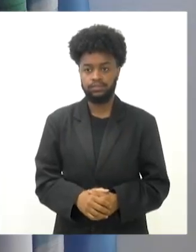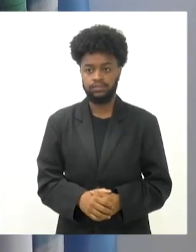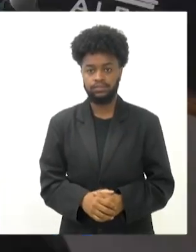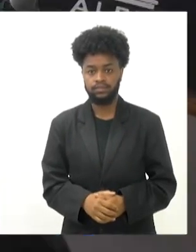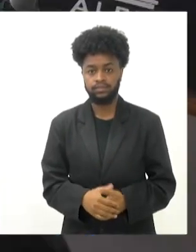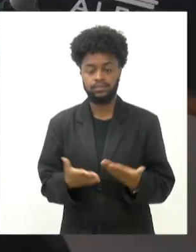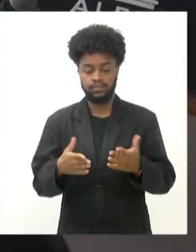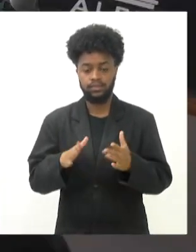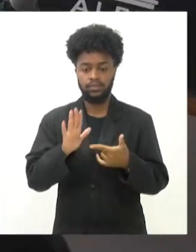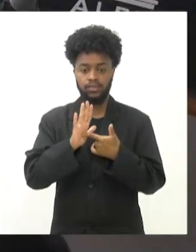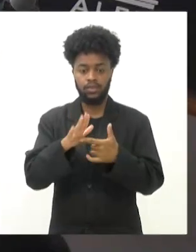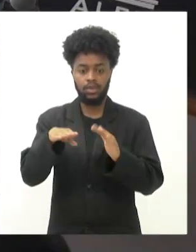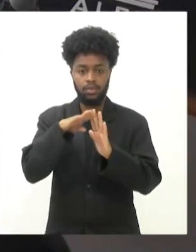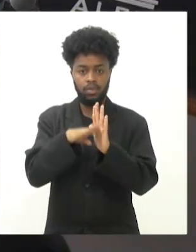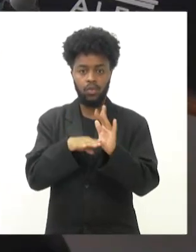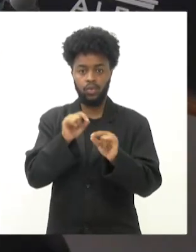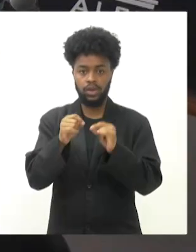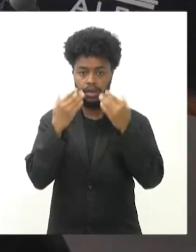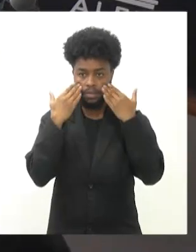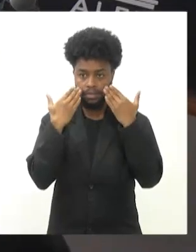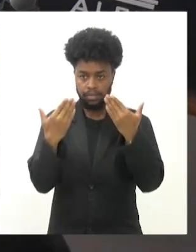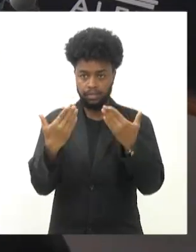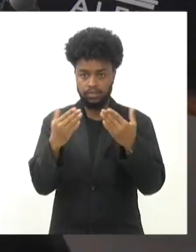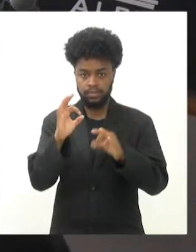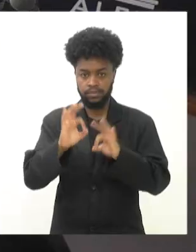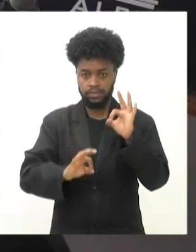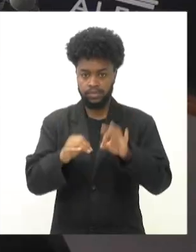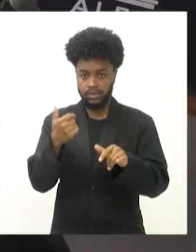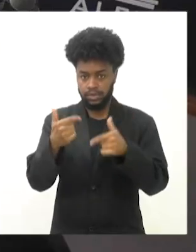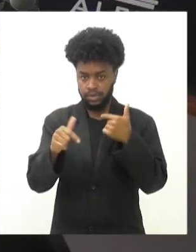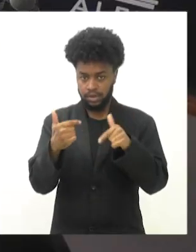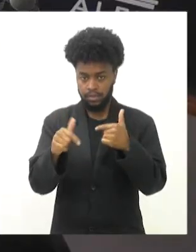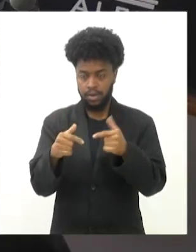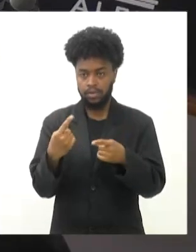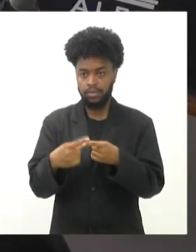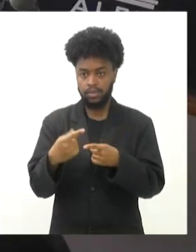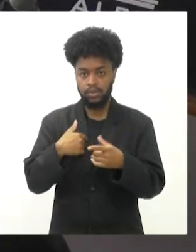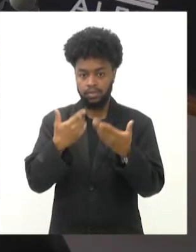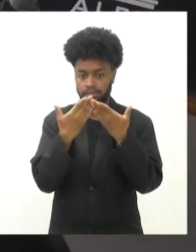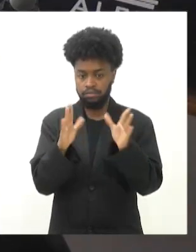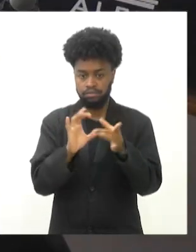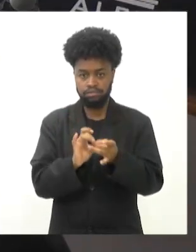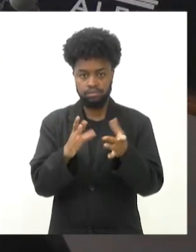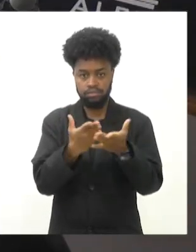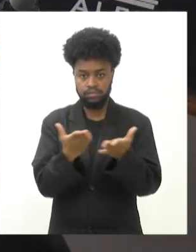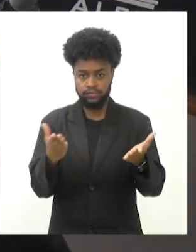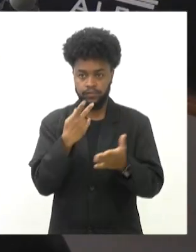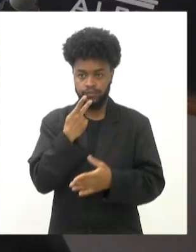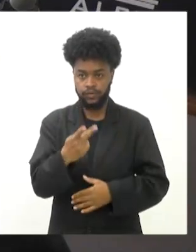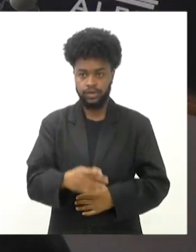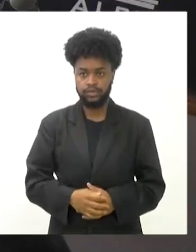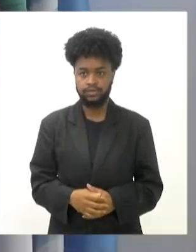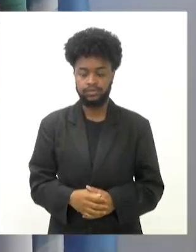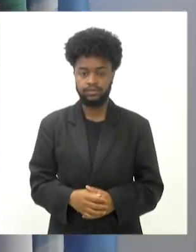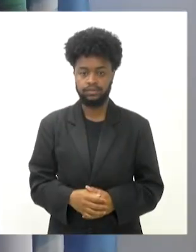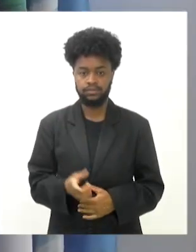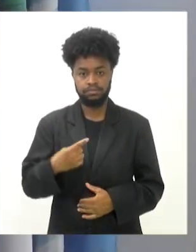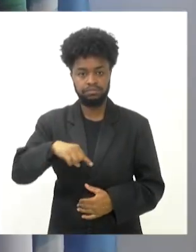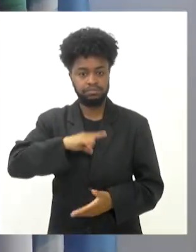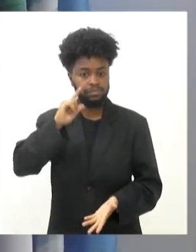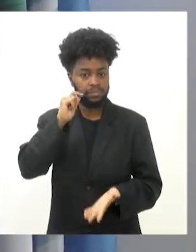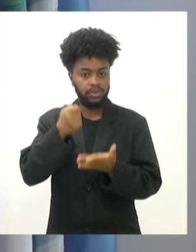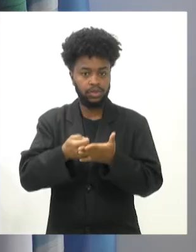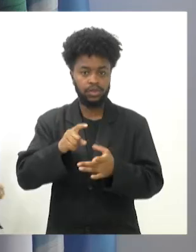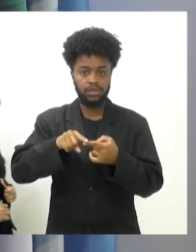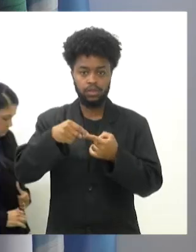a minuta aqui de apresentação de um plano de trabalho que eu abro a palavra de Vossa Excelência para que a gente possa deliberar e